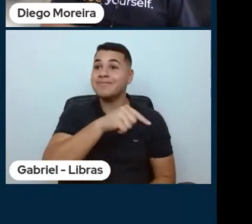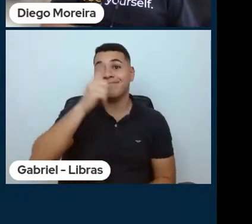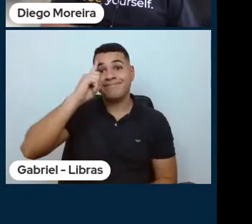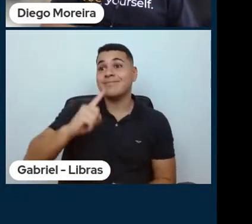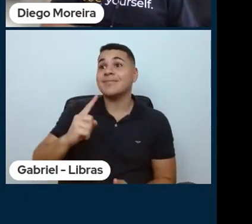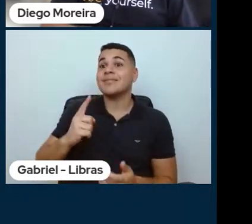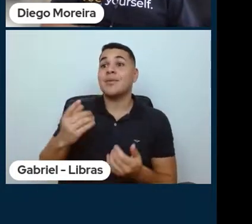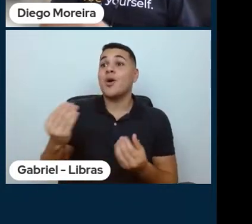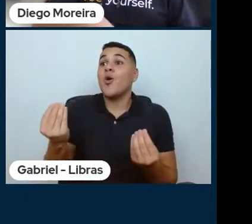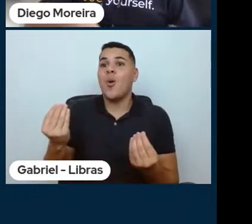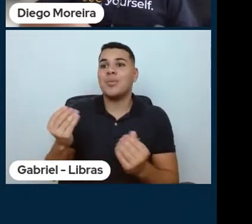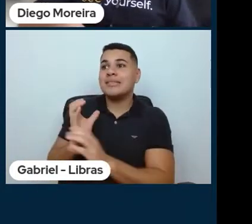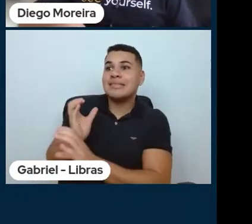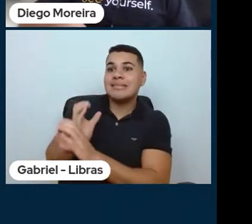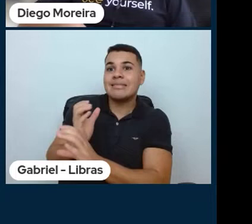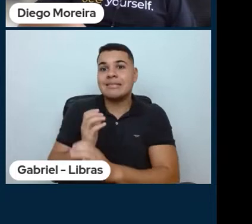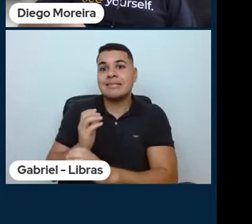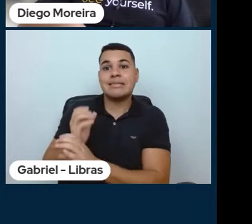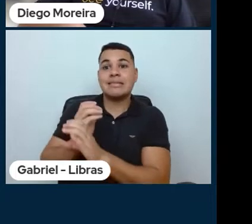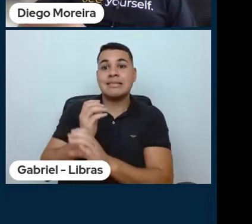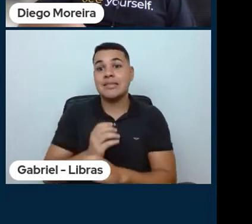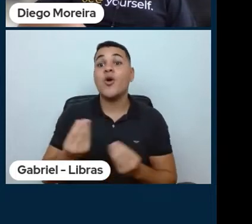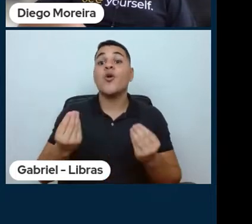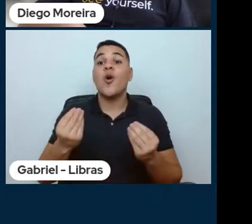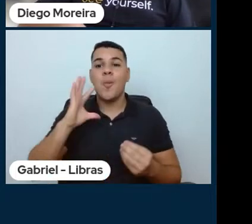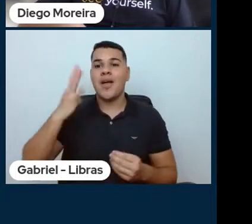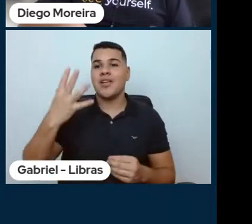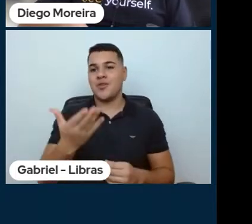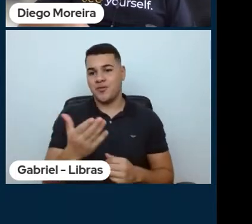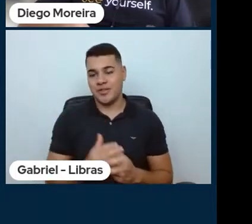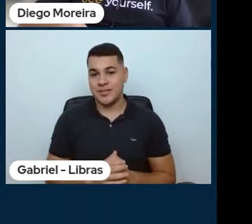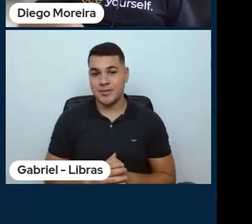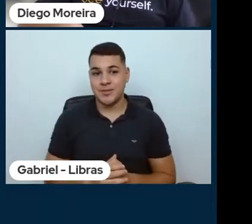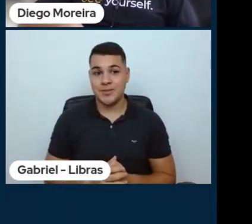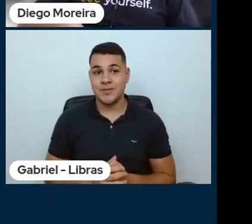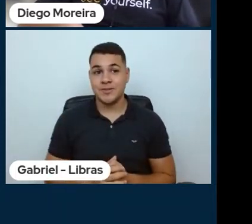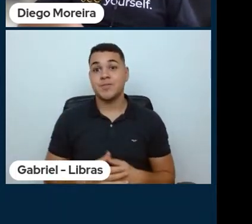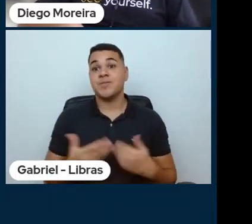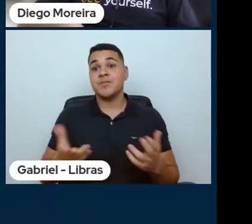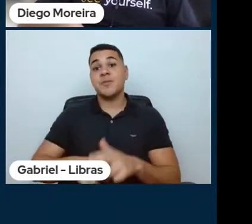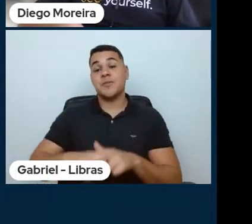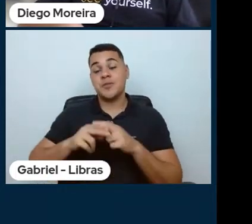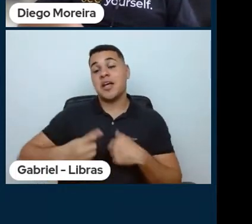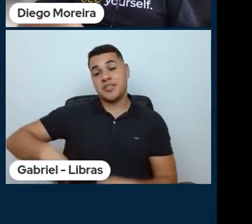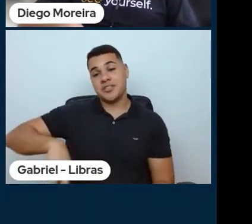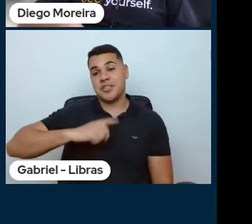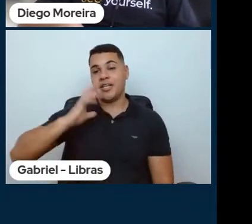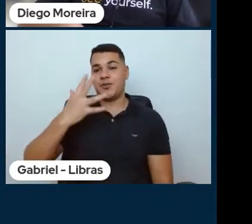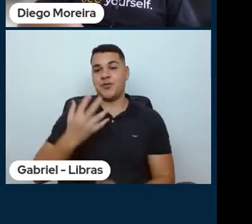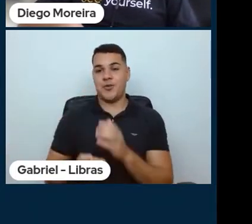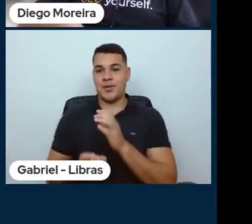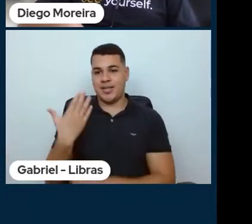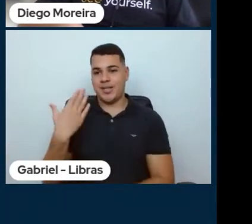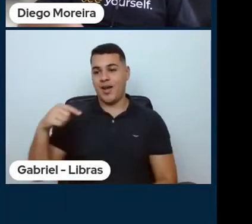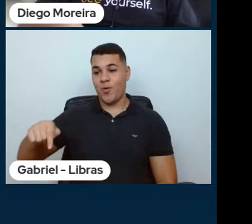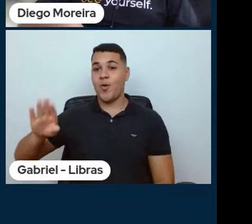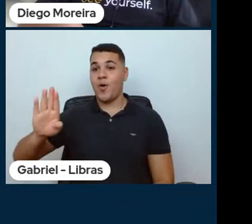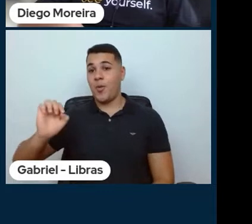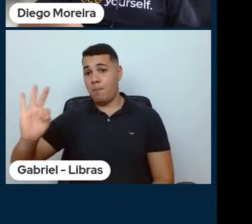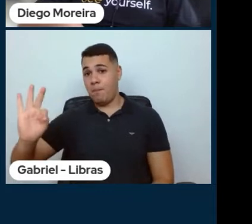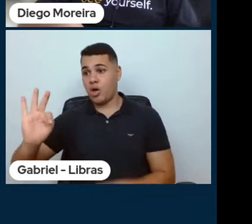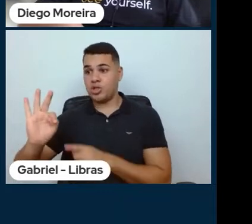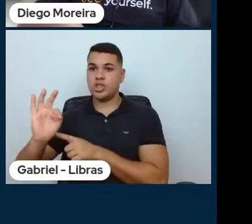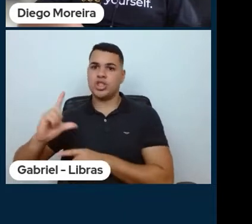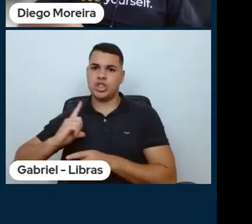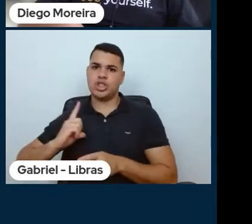como a gente tinha desenvolvido essa solução e inicialmente ela tinha nascido somente para trabalhar com as mensagens, né, integradas